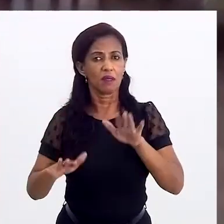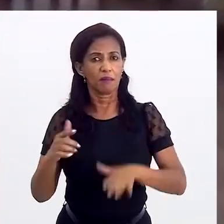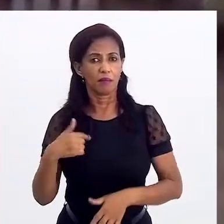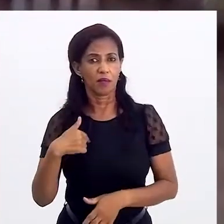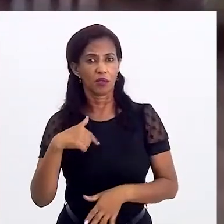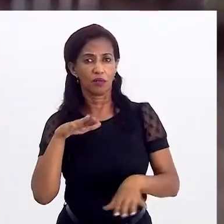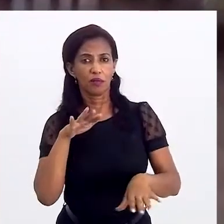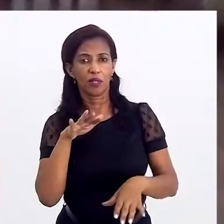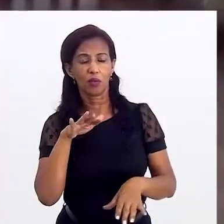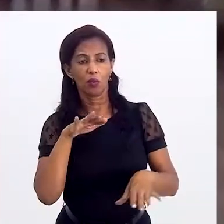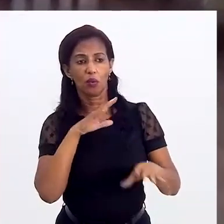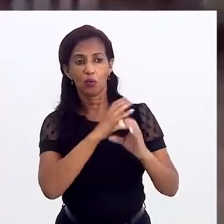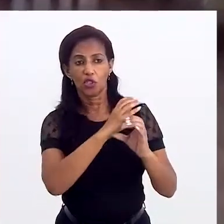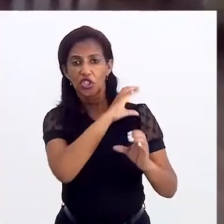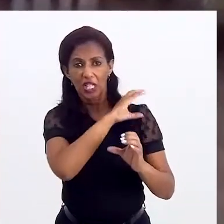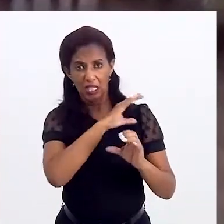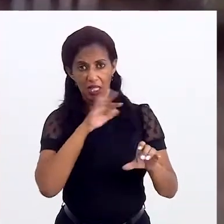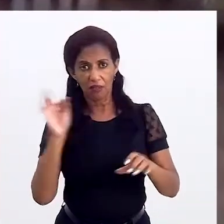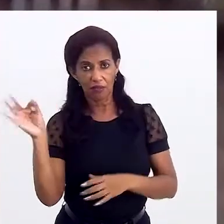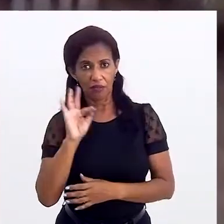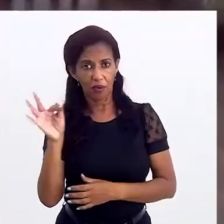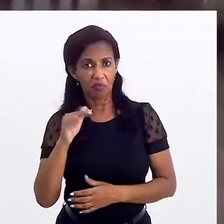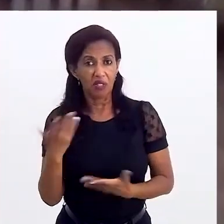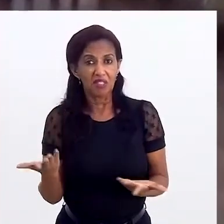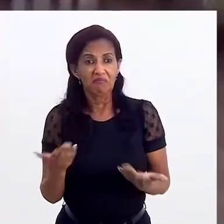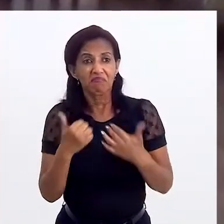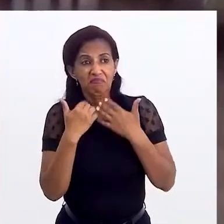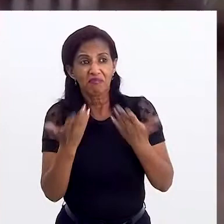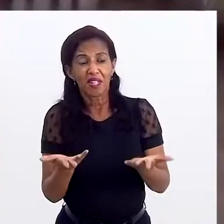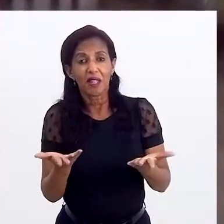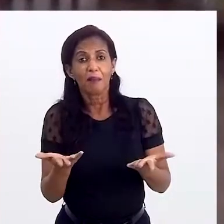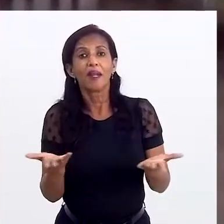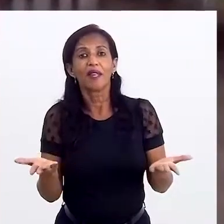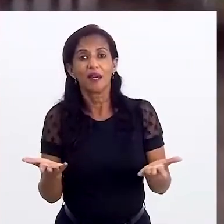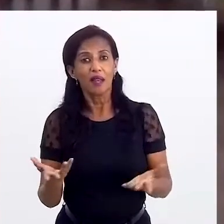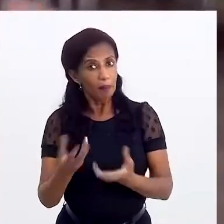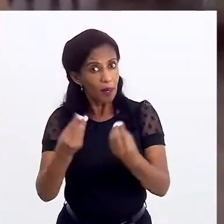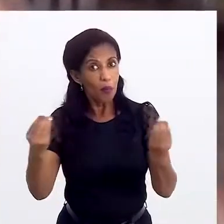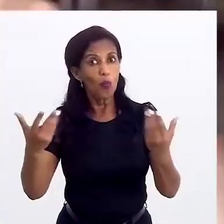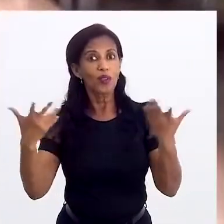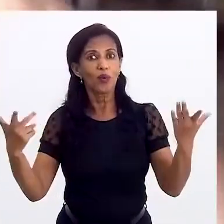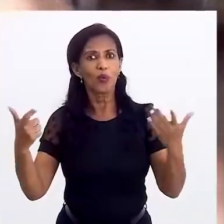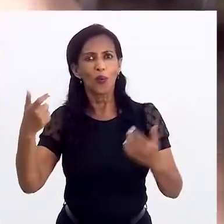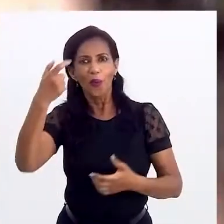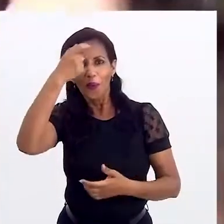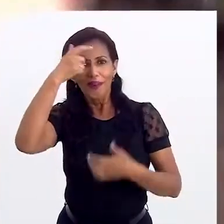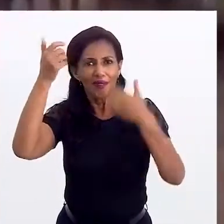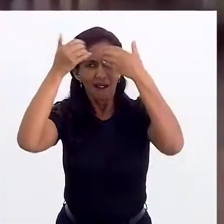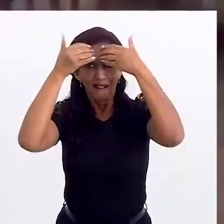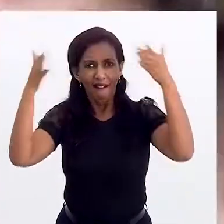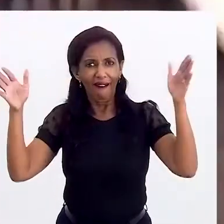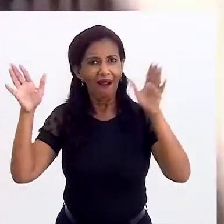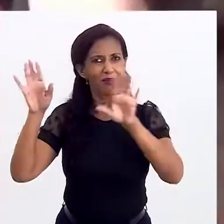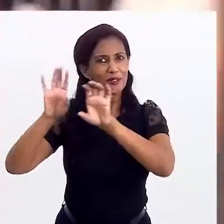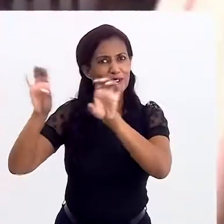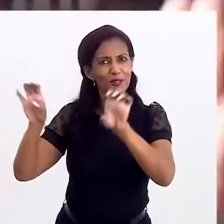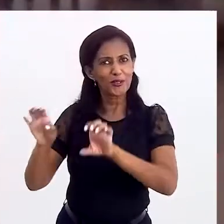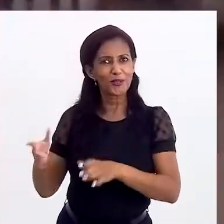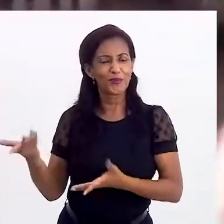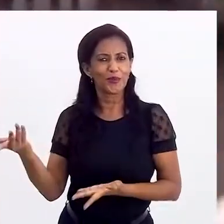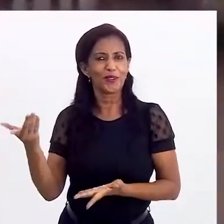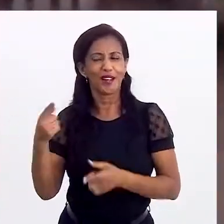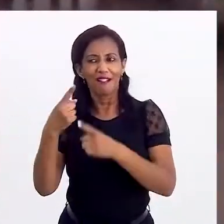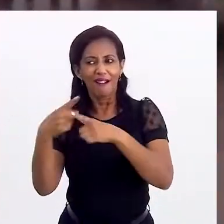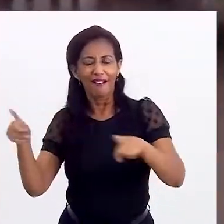E independente de eu ter feito uma faculdade de engenharia, por exemplo, serviu para quê? Para muita coisa. Minha cabeça lógica de